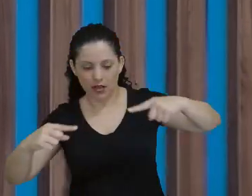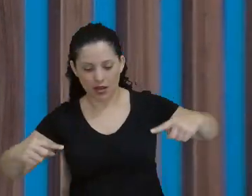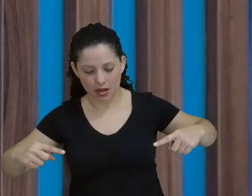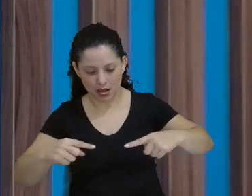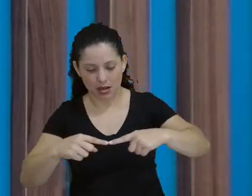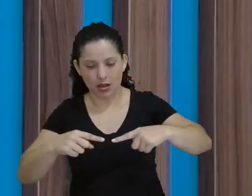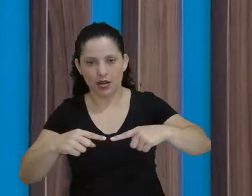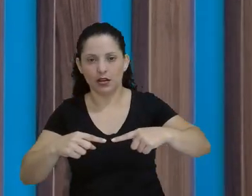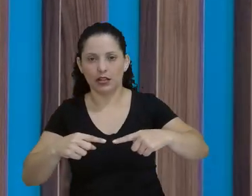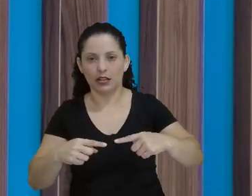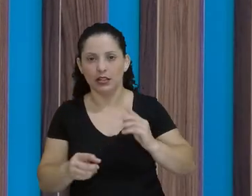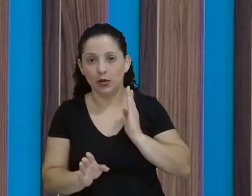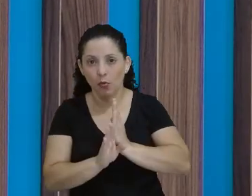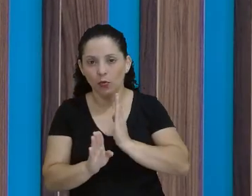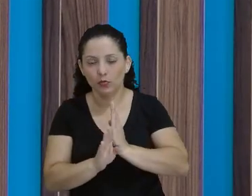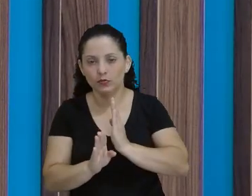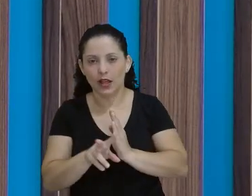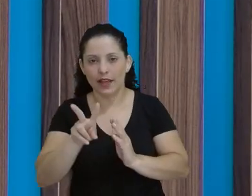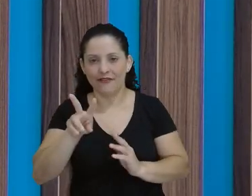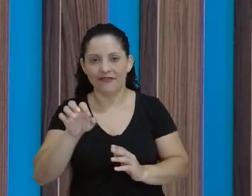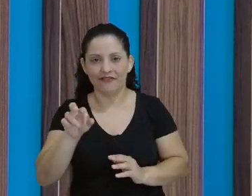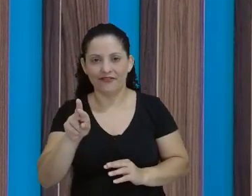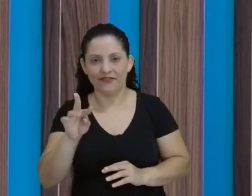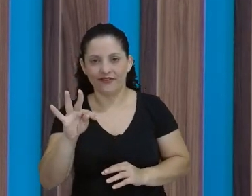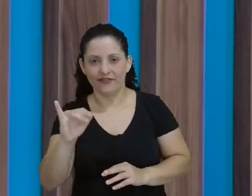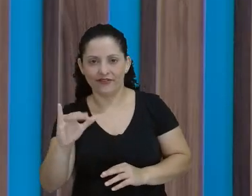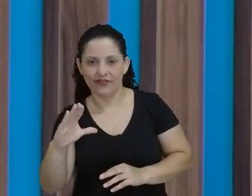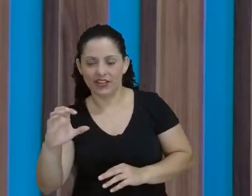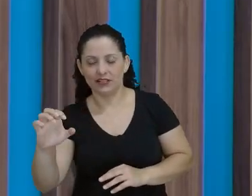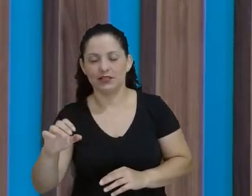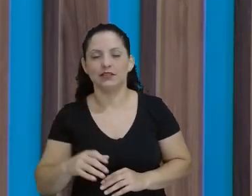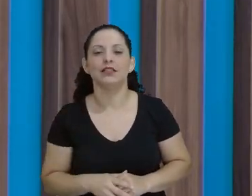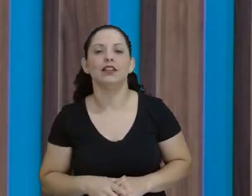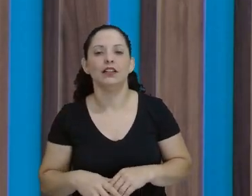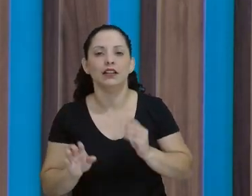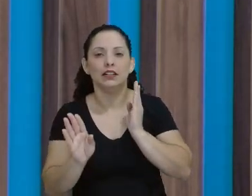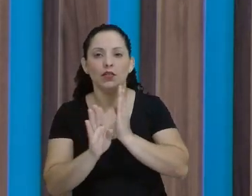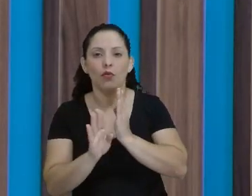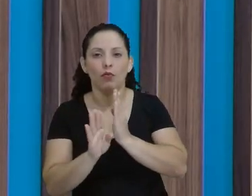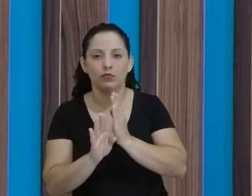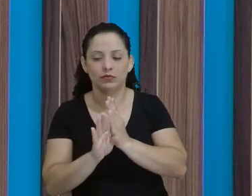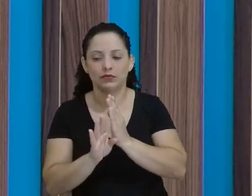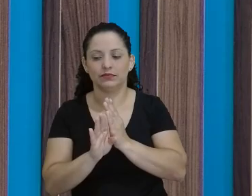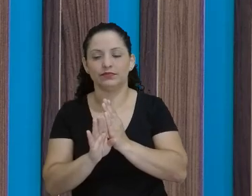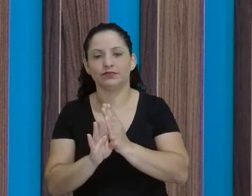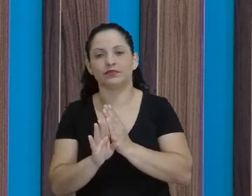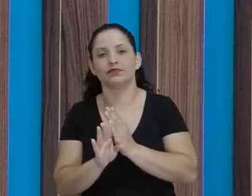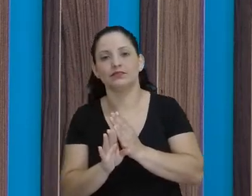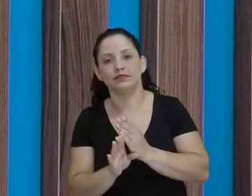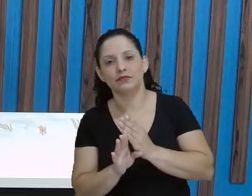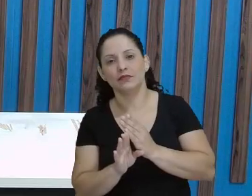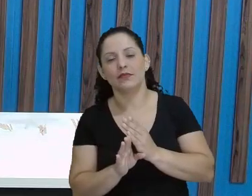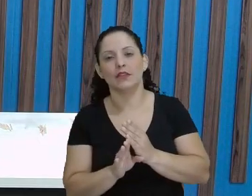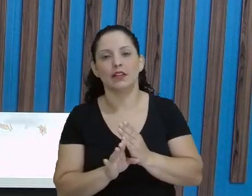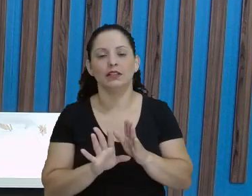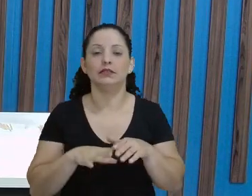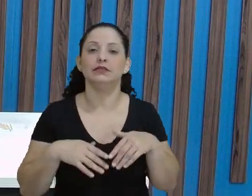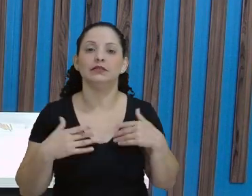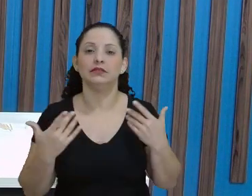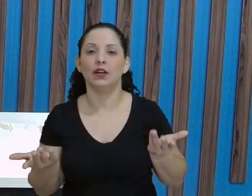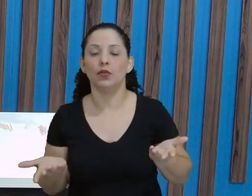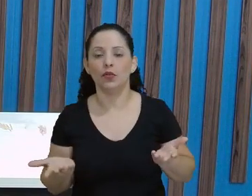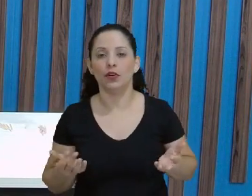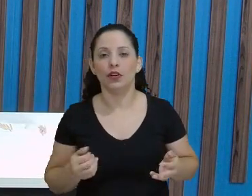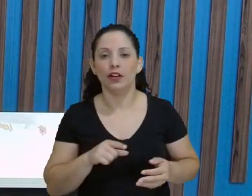gente chama de vértice, que são os encontros de uma aresta com a outra aresta. Então,